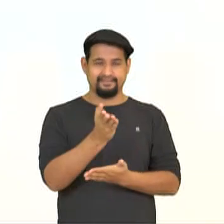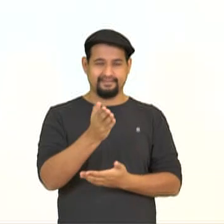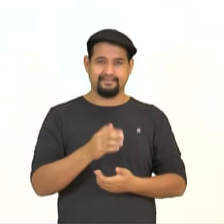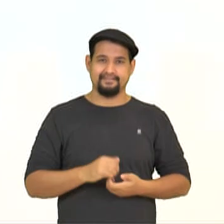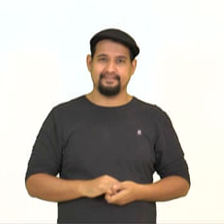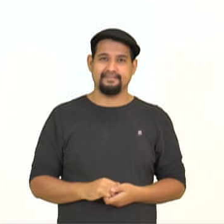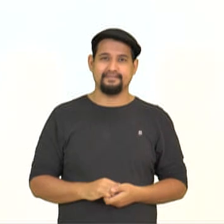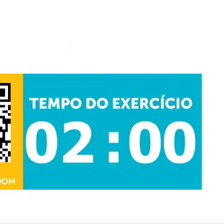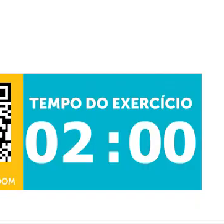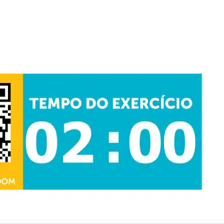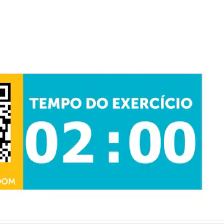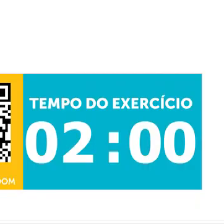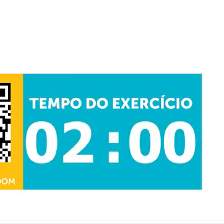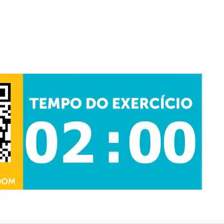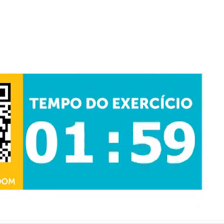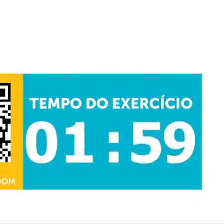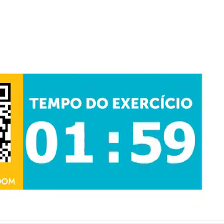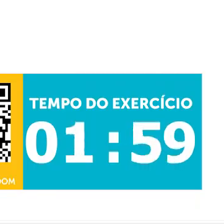analisarem.